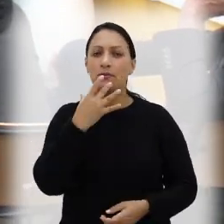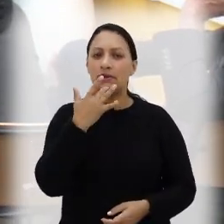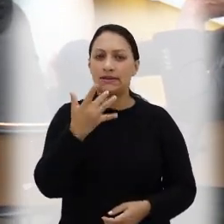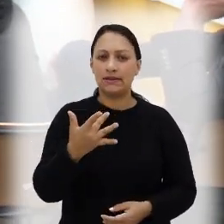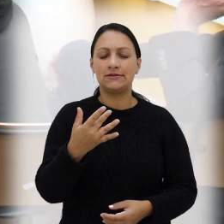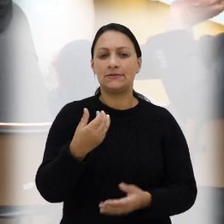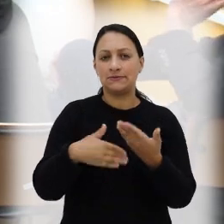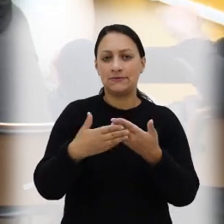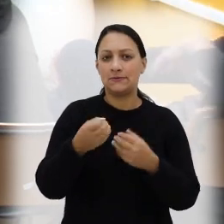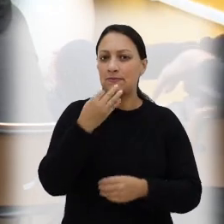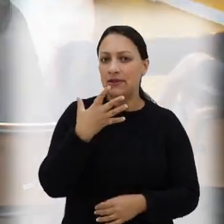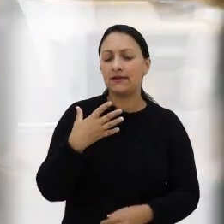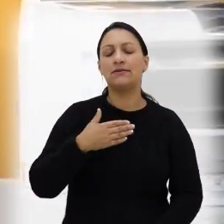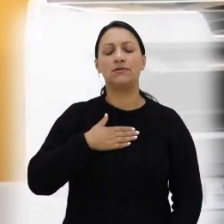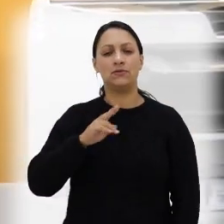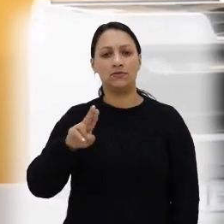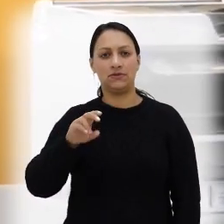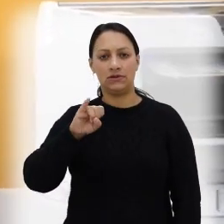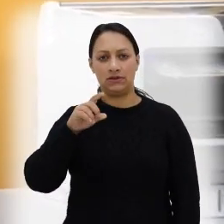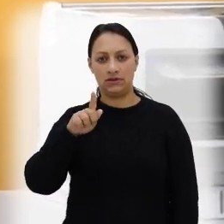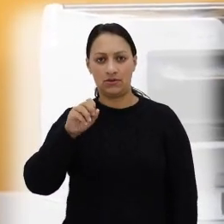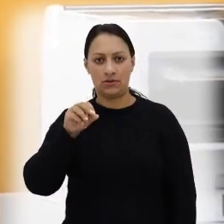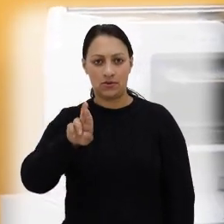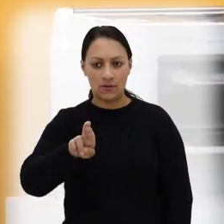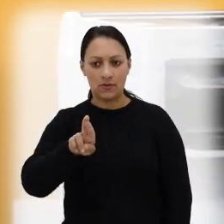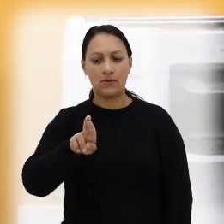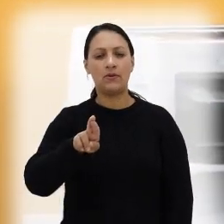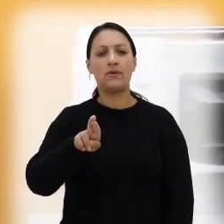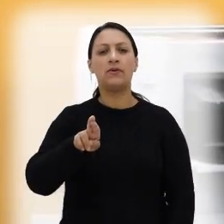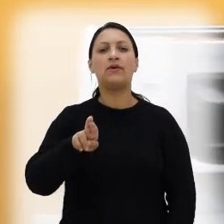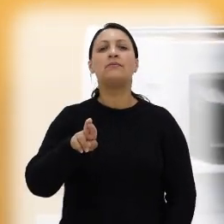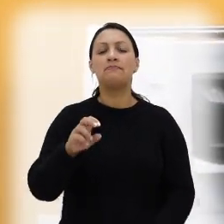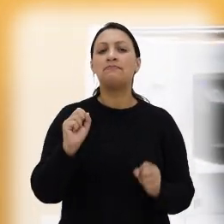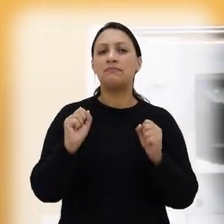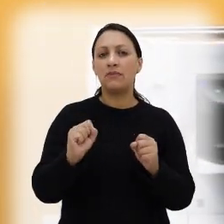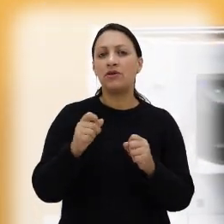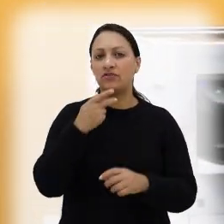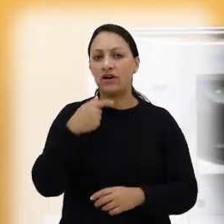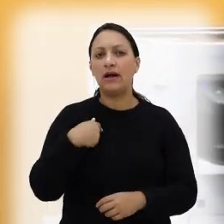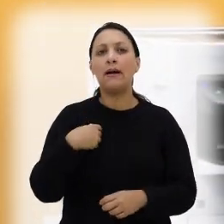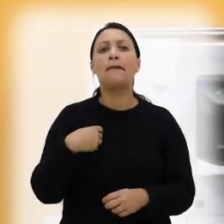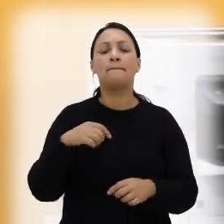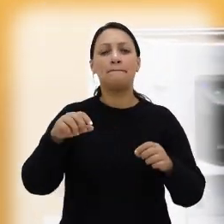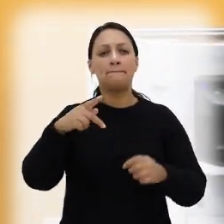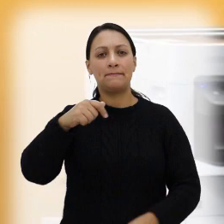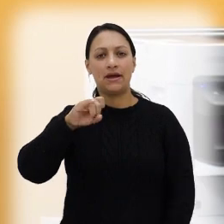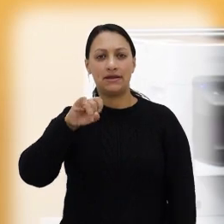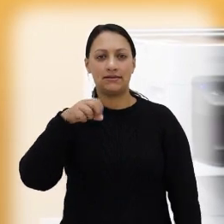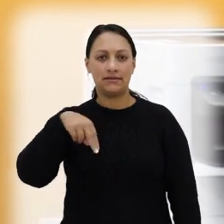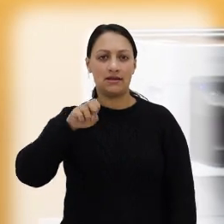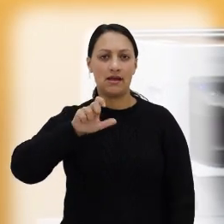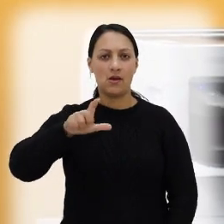bem? Eu sou o Igor Daut, do painel de preço da construção. Os amigos podem chamar de painel Constru, que é mais fácil. E o que nós fazemos